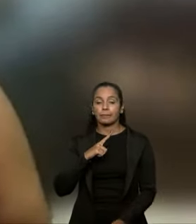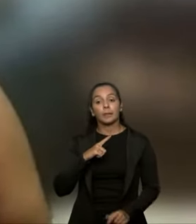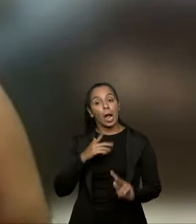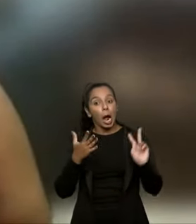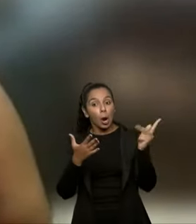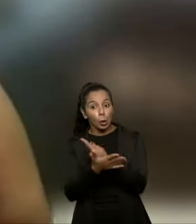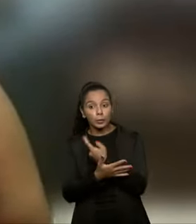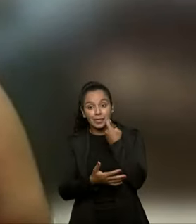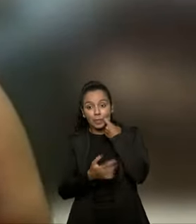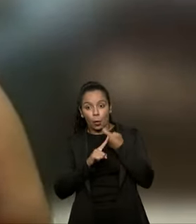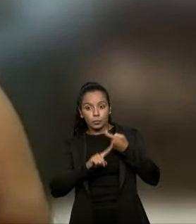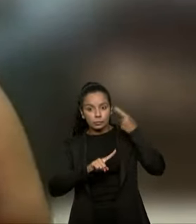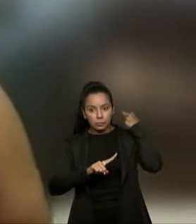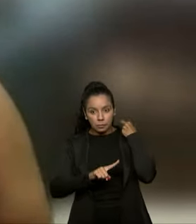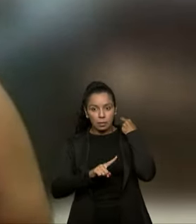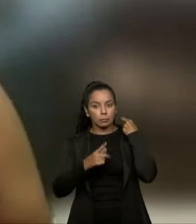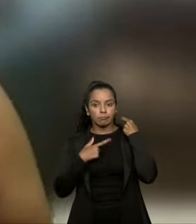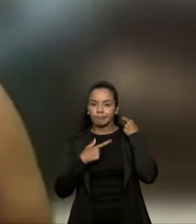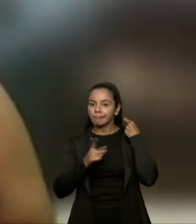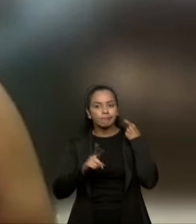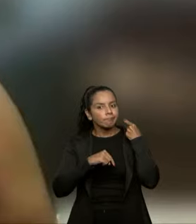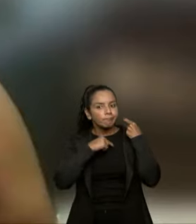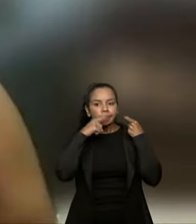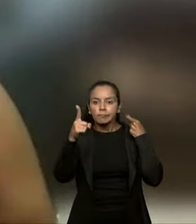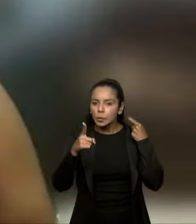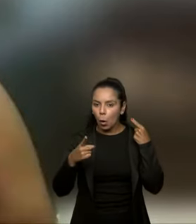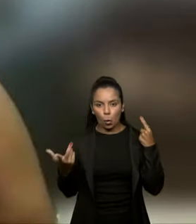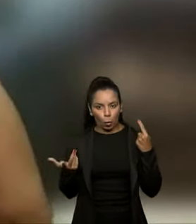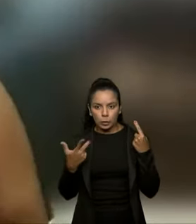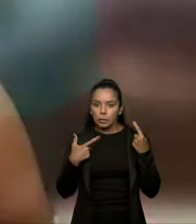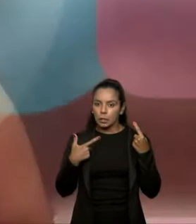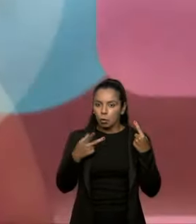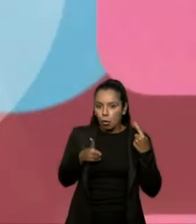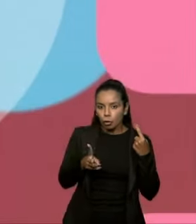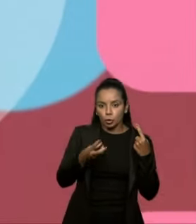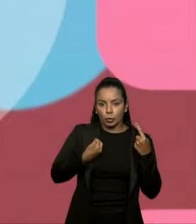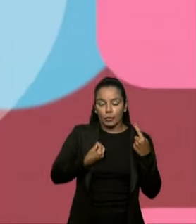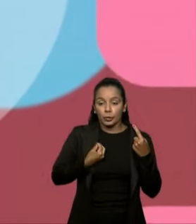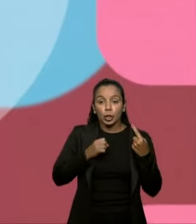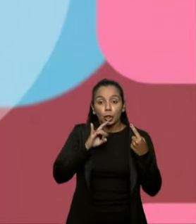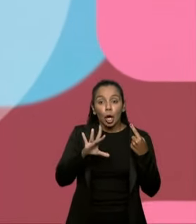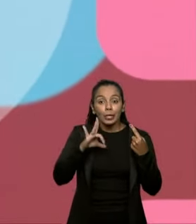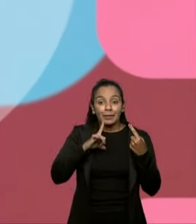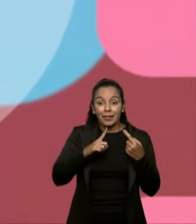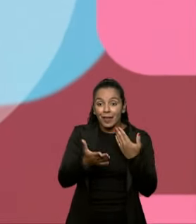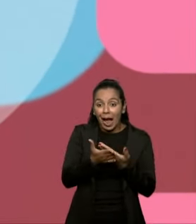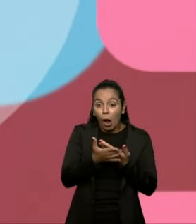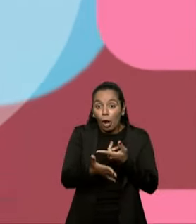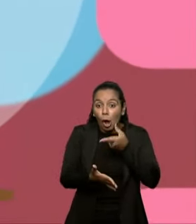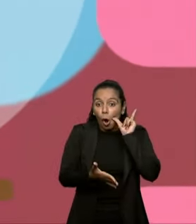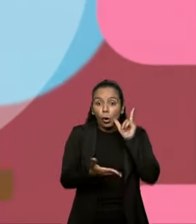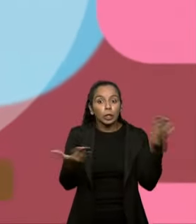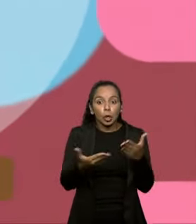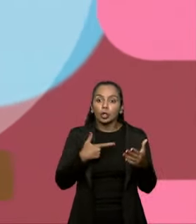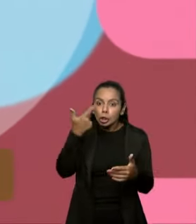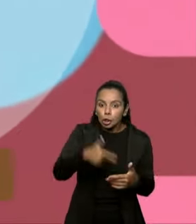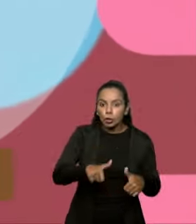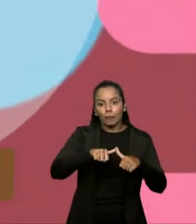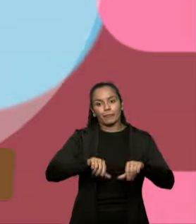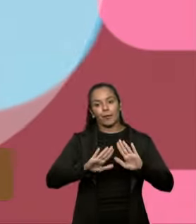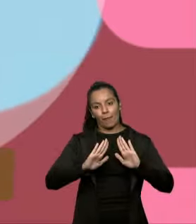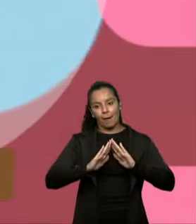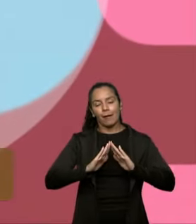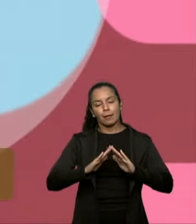sexta-feira, não nos recuperamos, as crianças só tiveram aula ontem e hoje já não puderam ir para a escola de novo. Mais um